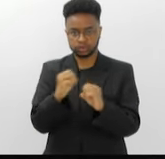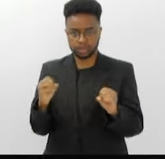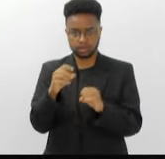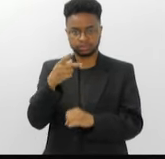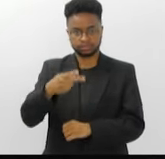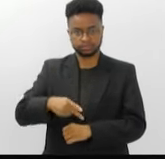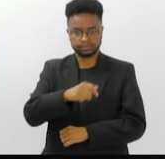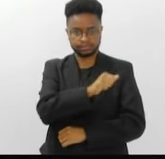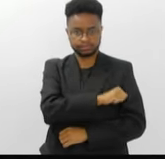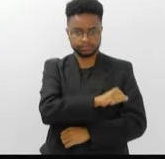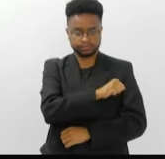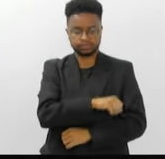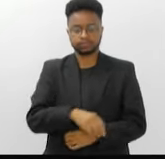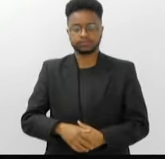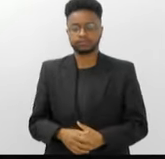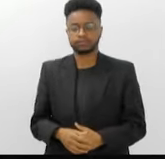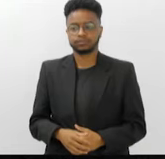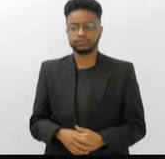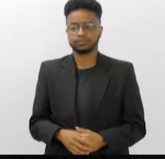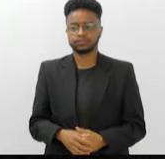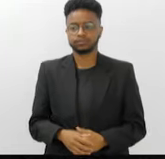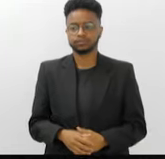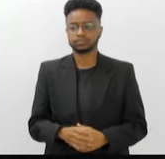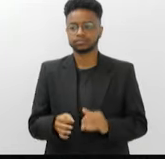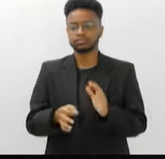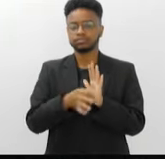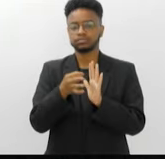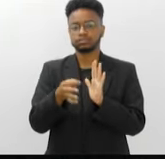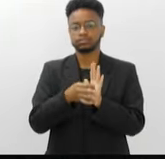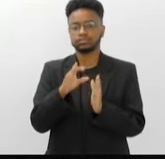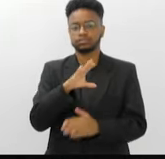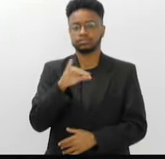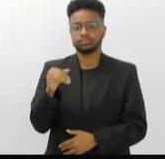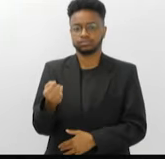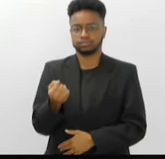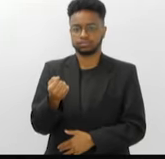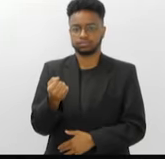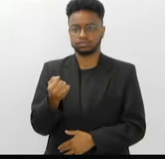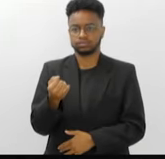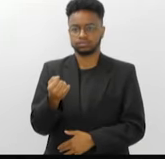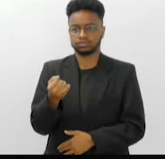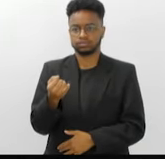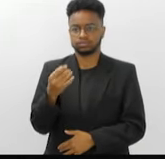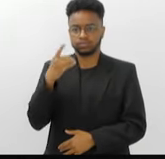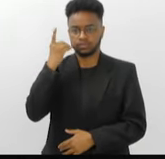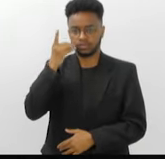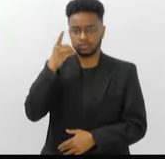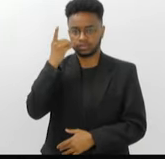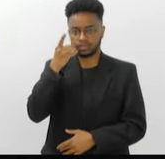Estado do Rio de Janeiro. O parecer da CCJ, emitido pelo deputado